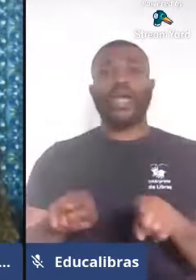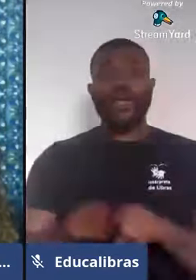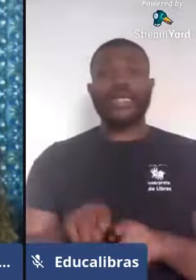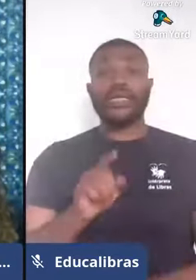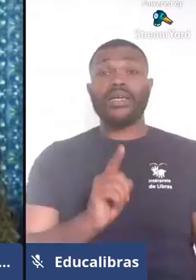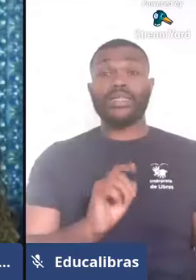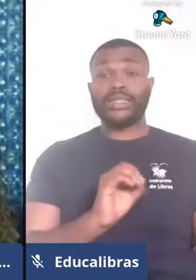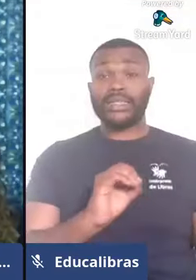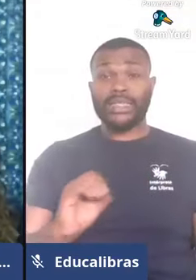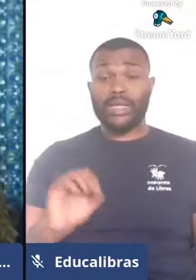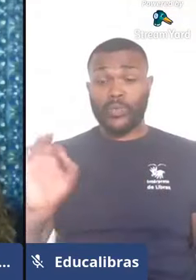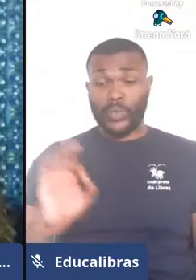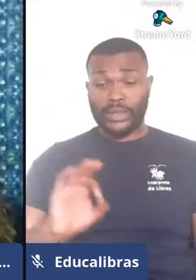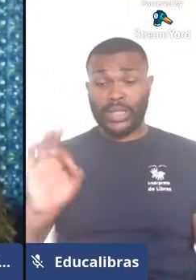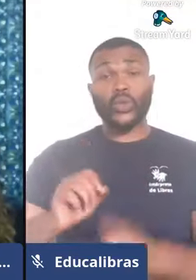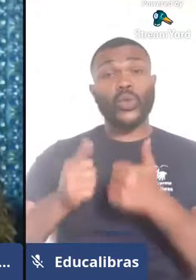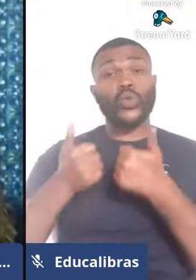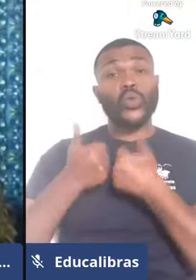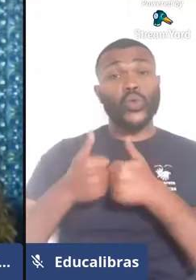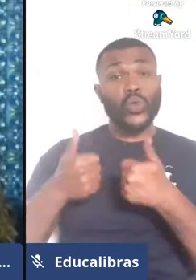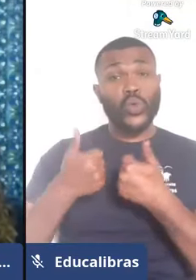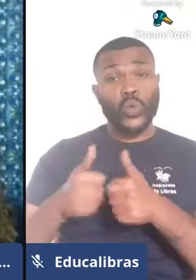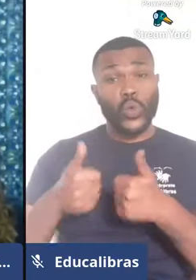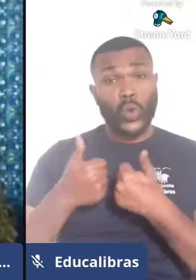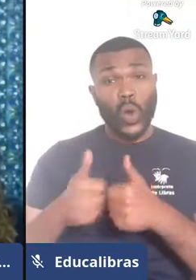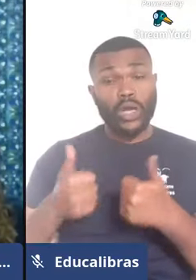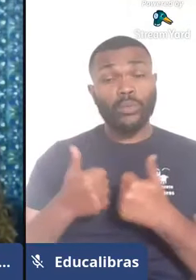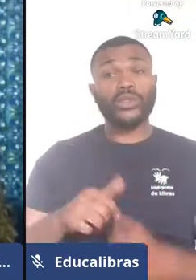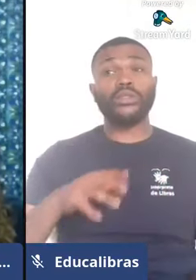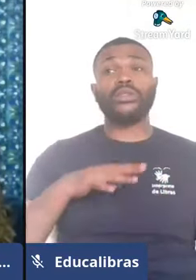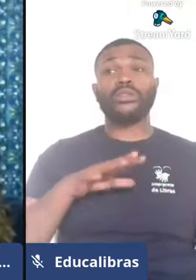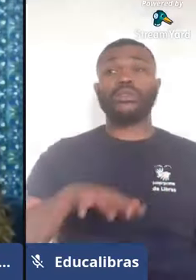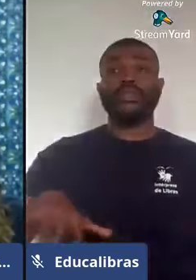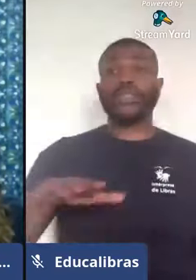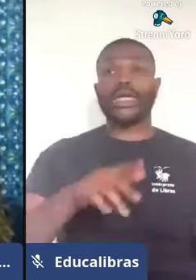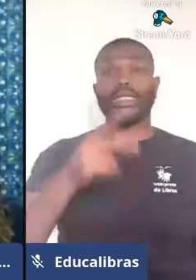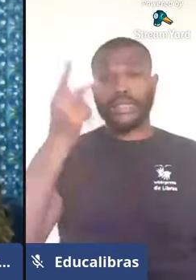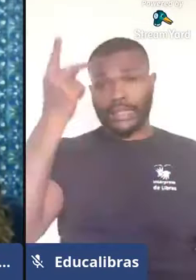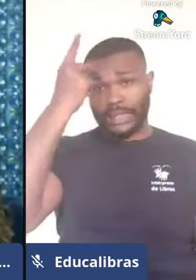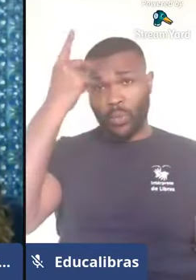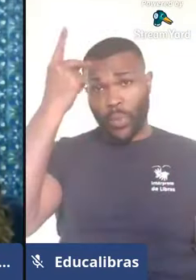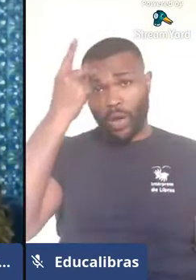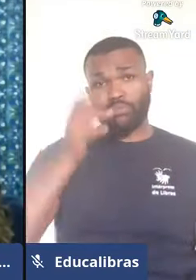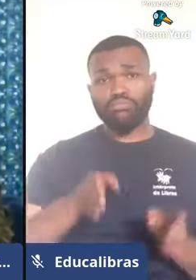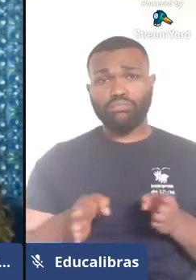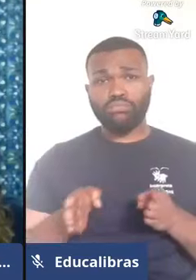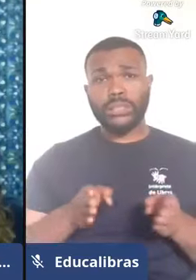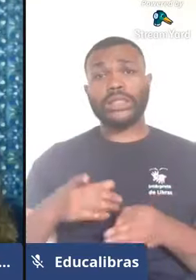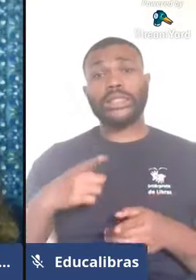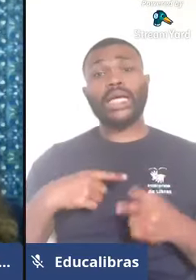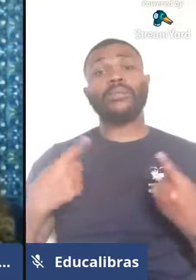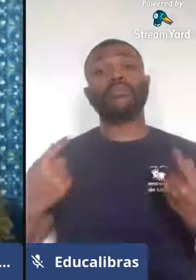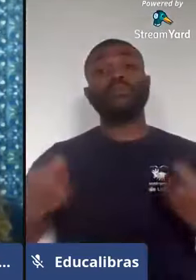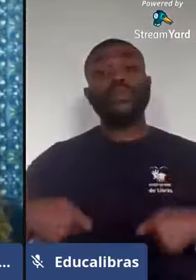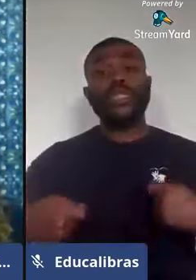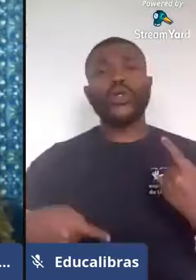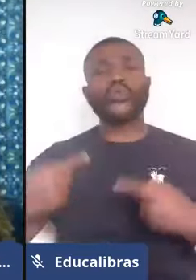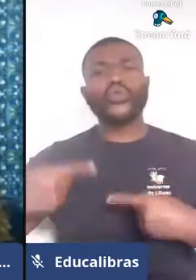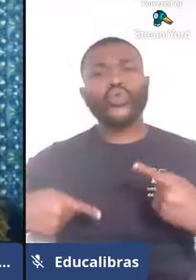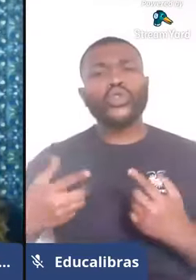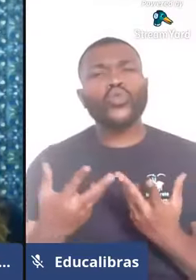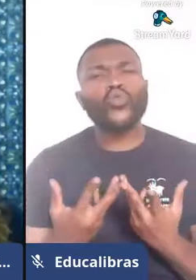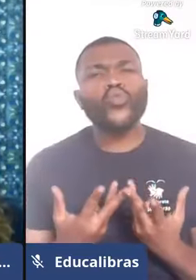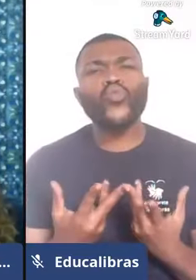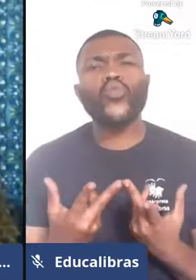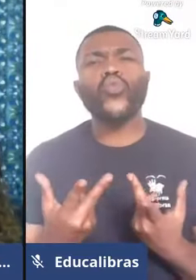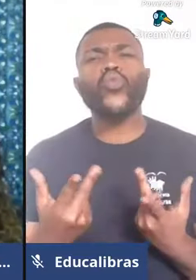frota da cidade de São Paulo é acessível. Mas aí a gente tem que discutir a qualidade dessa acessibilidade. Quer dizer,